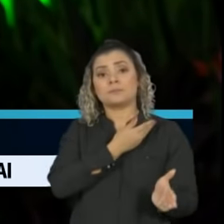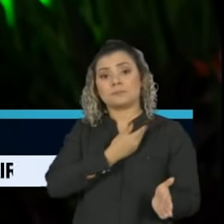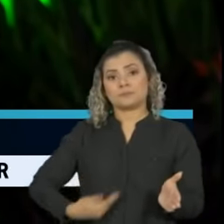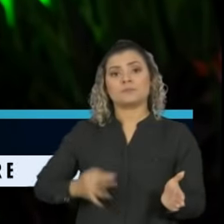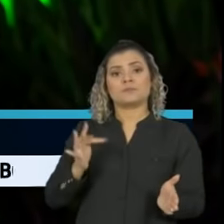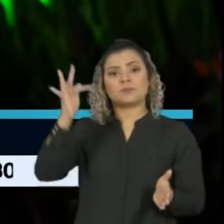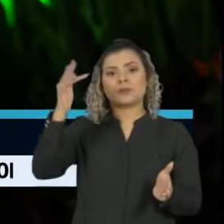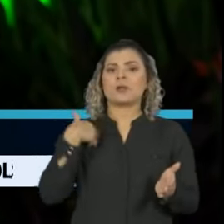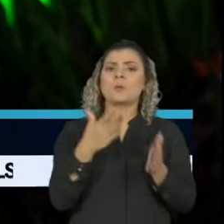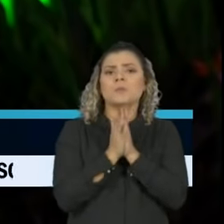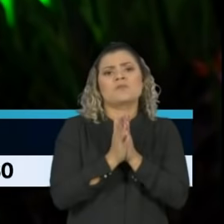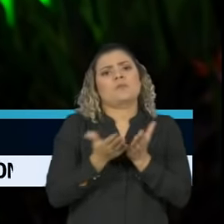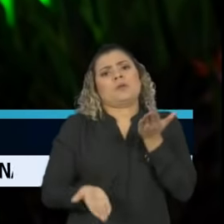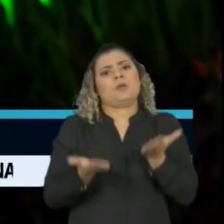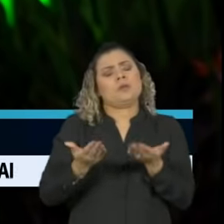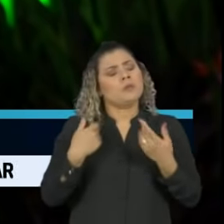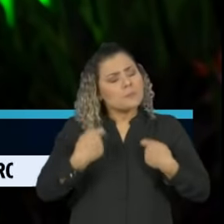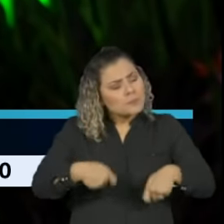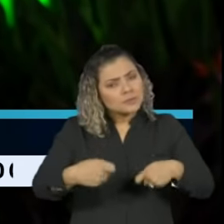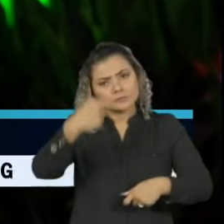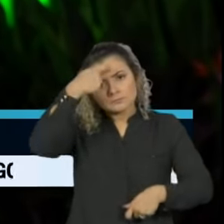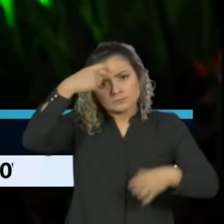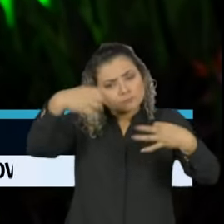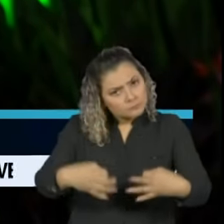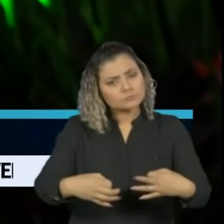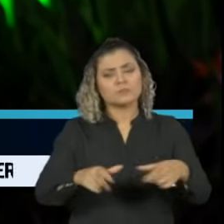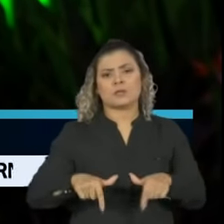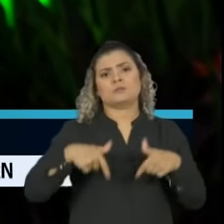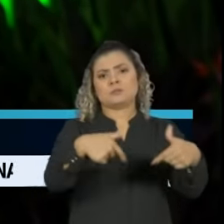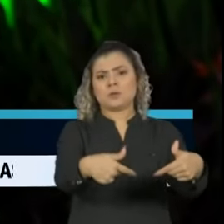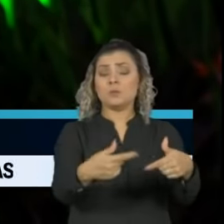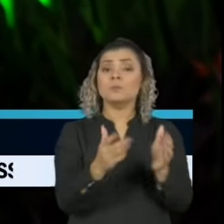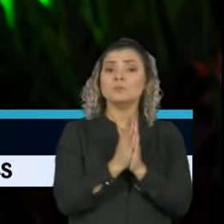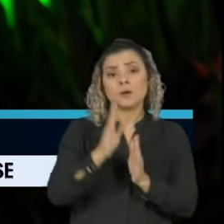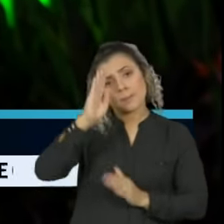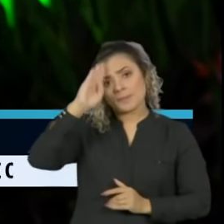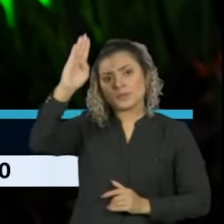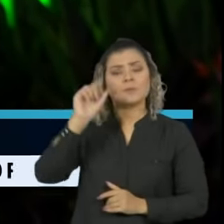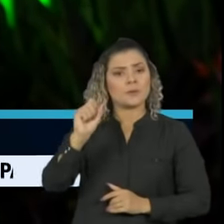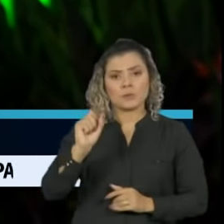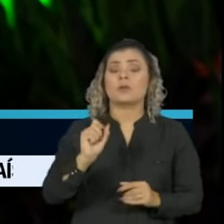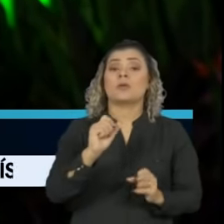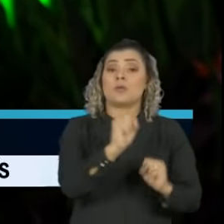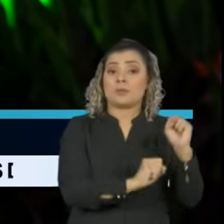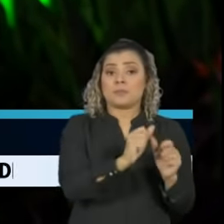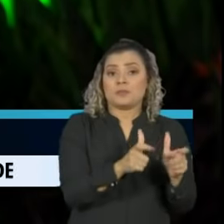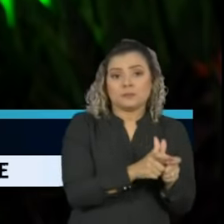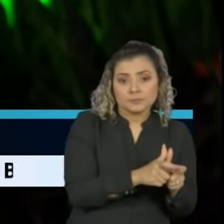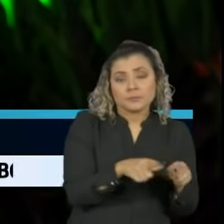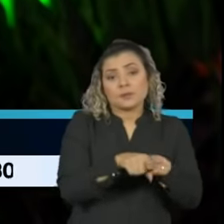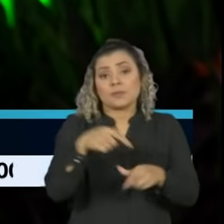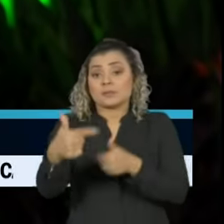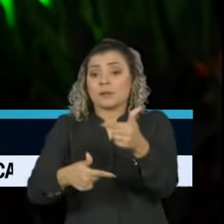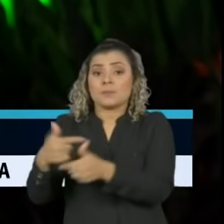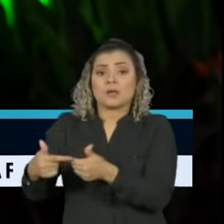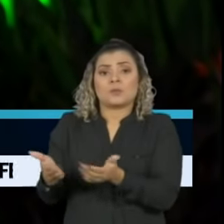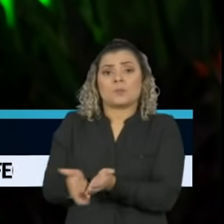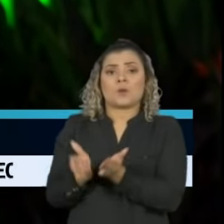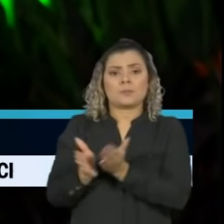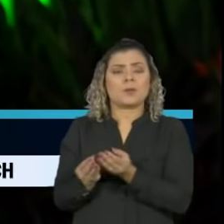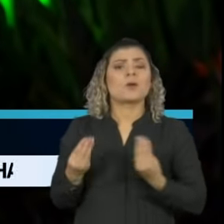e equilíbrio para conduzir a crise. Eles cobram medidas efetivas, principalmente em relação às pequenas empresas e aos trabalhadores mais